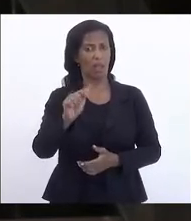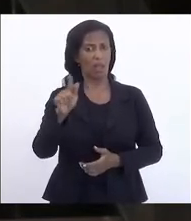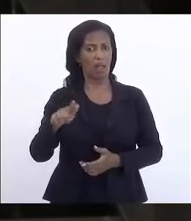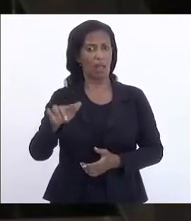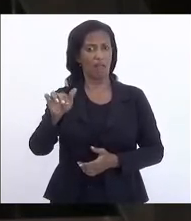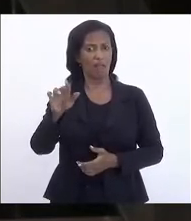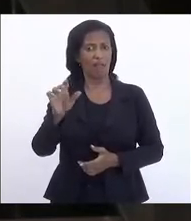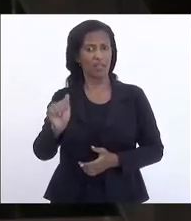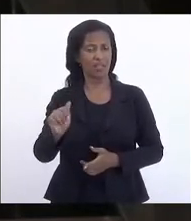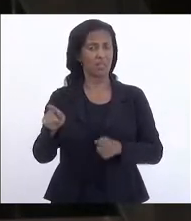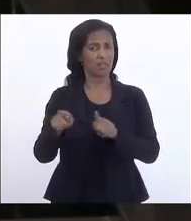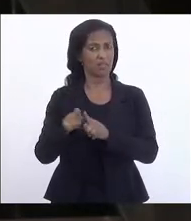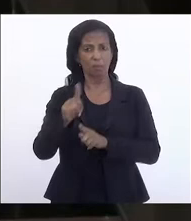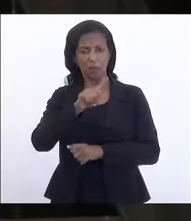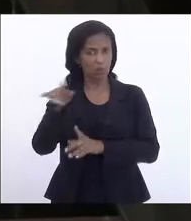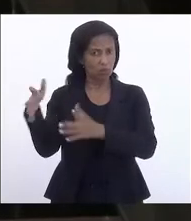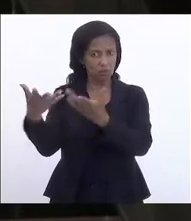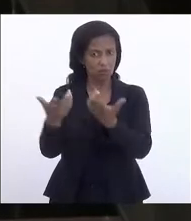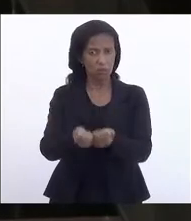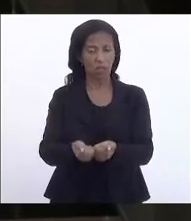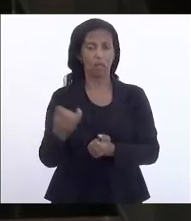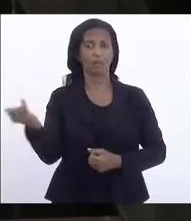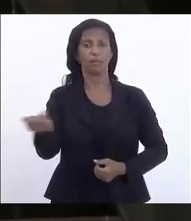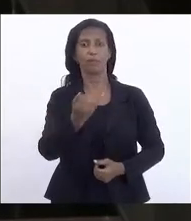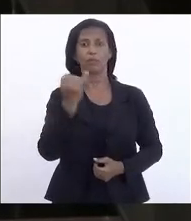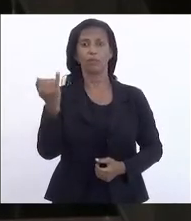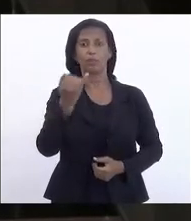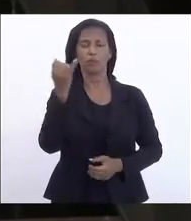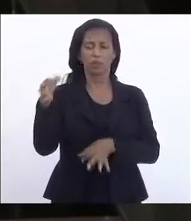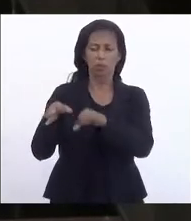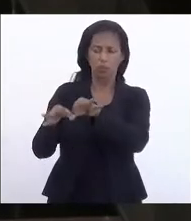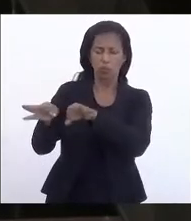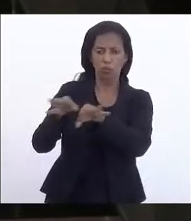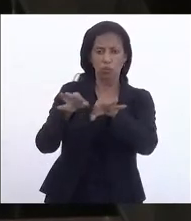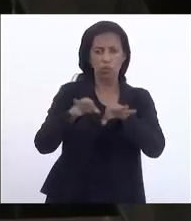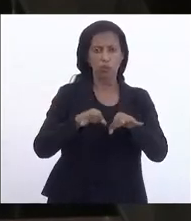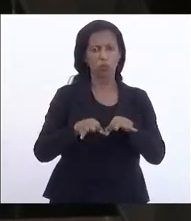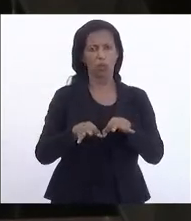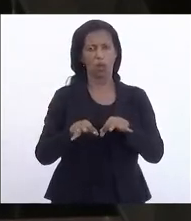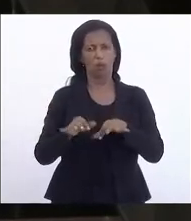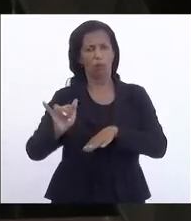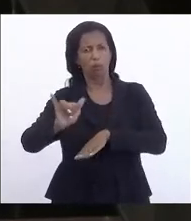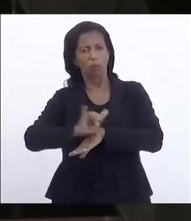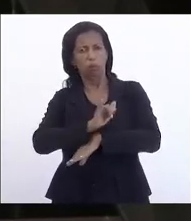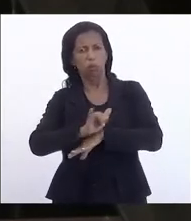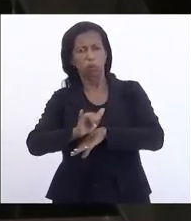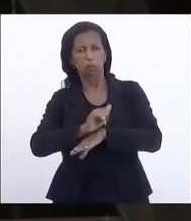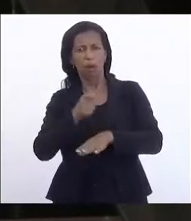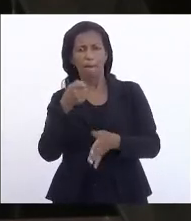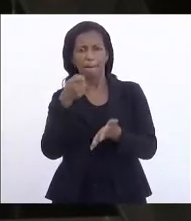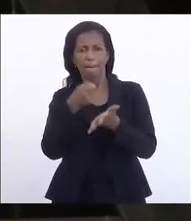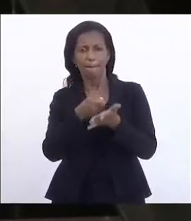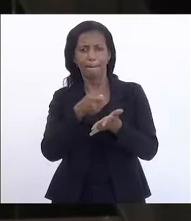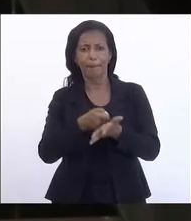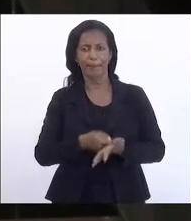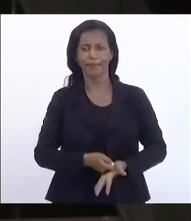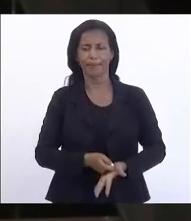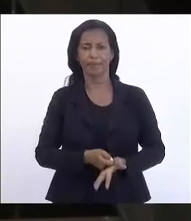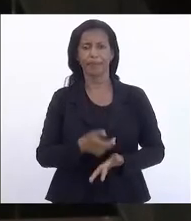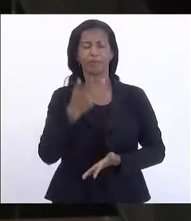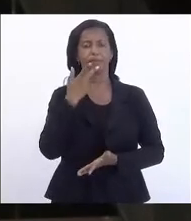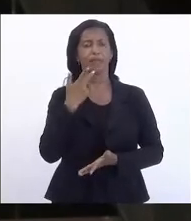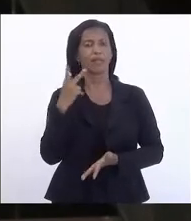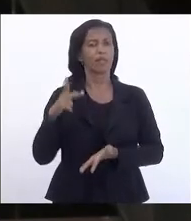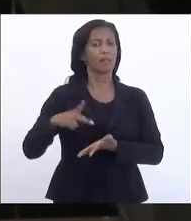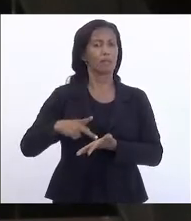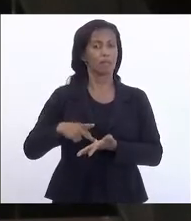não consideraram a importância de organizar uma estratégia rigorosa, eu diria mesmo, usando uma